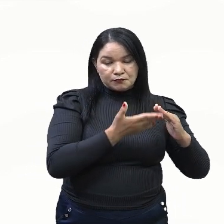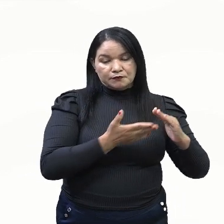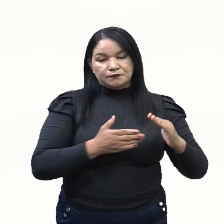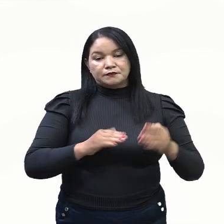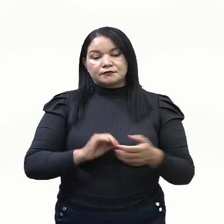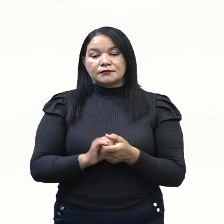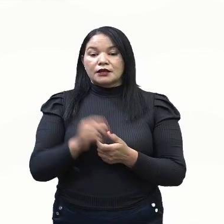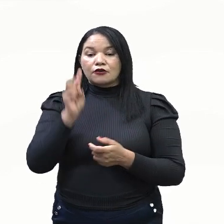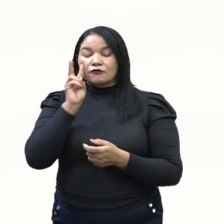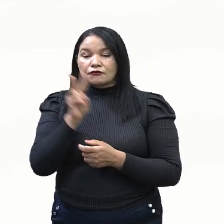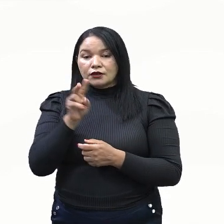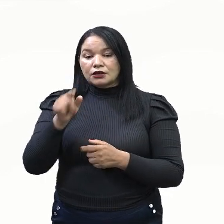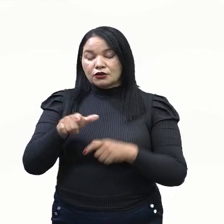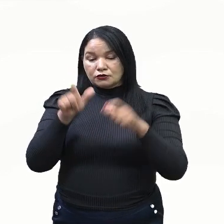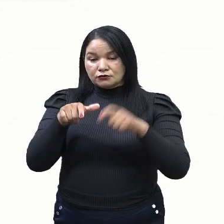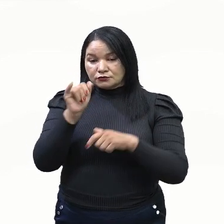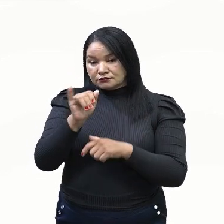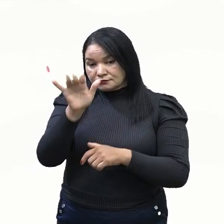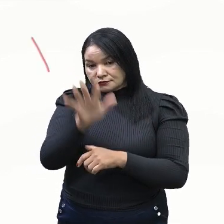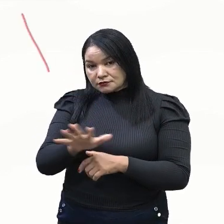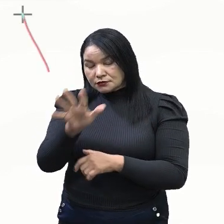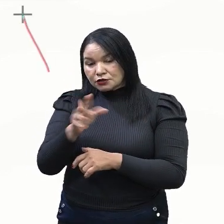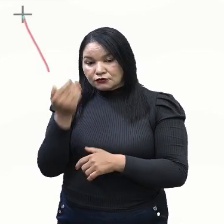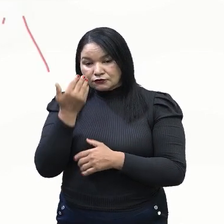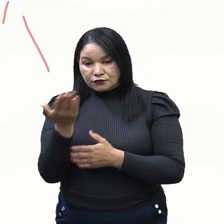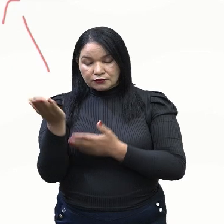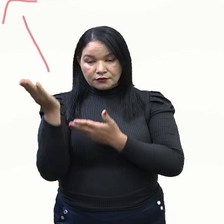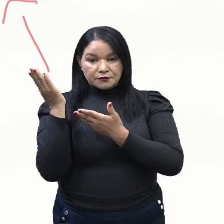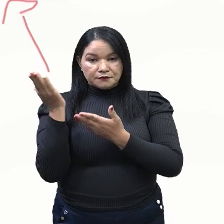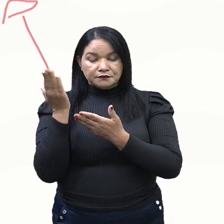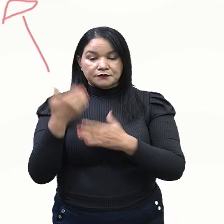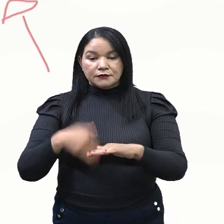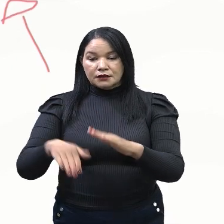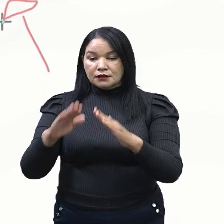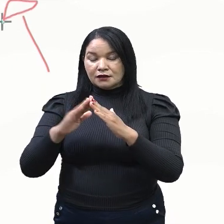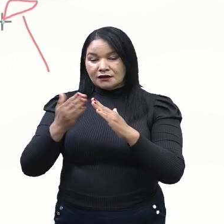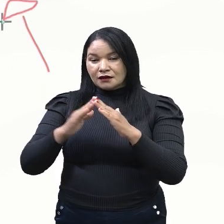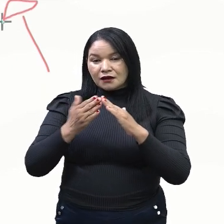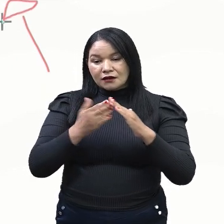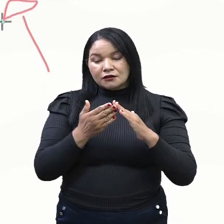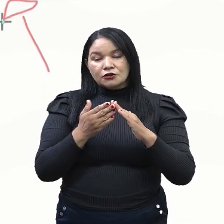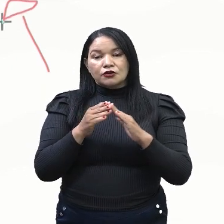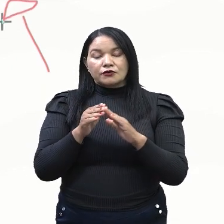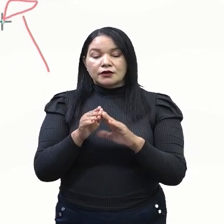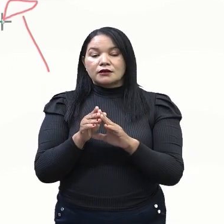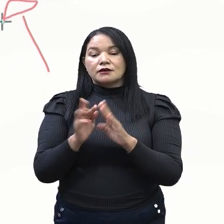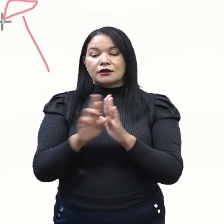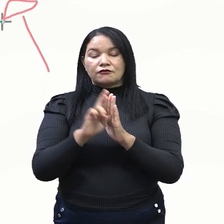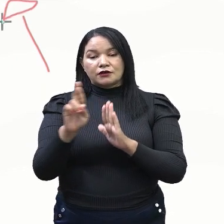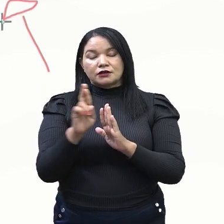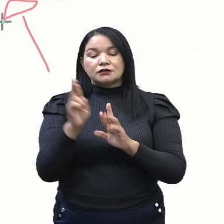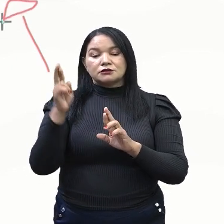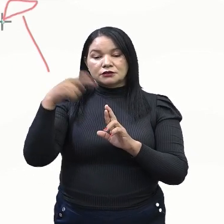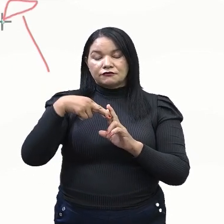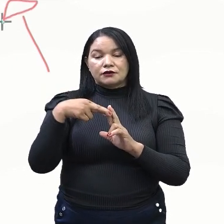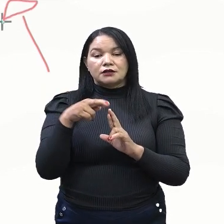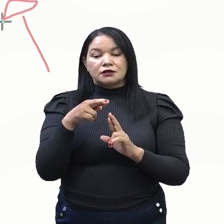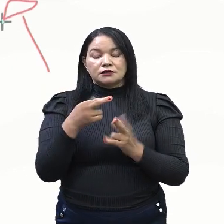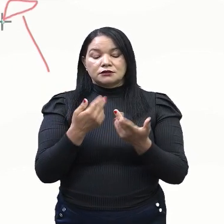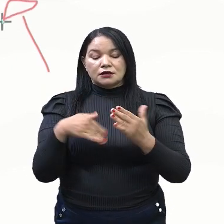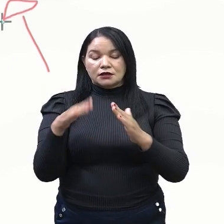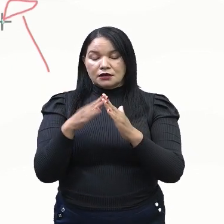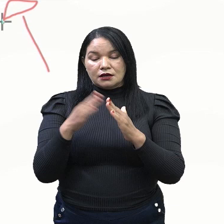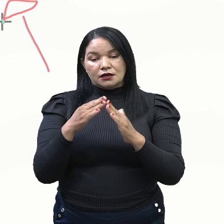que nós temos uma imagem, né, de uma moradia modesta e faz referência justamente à moradia